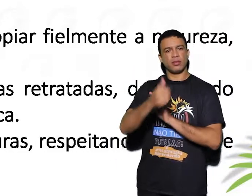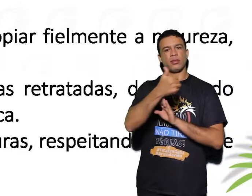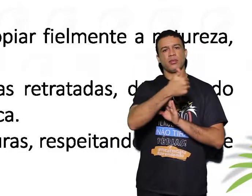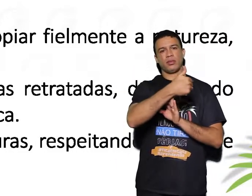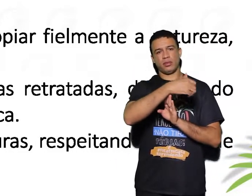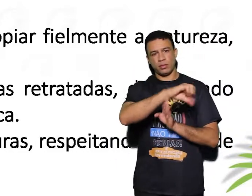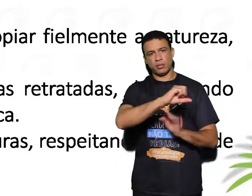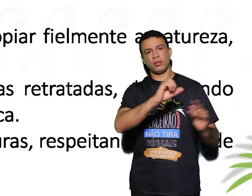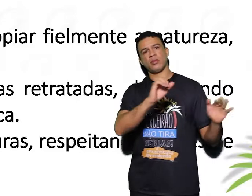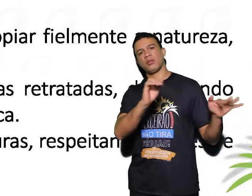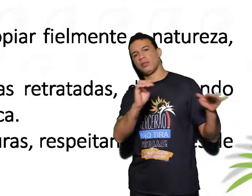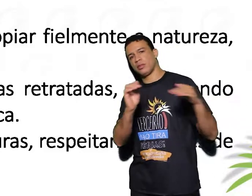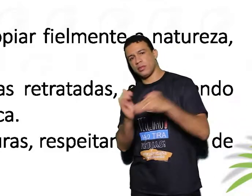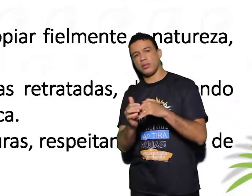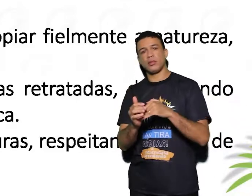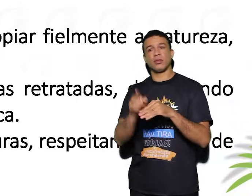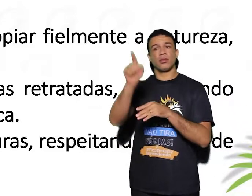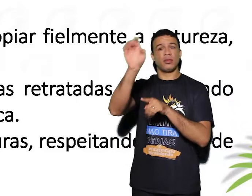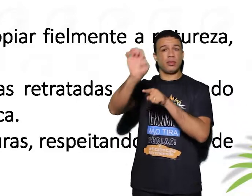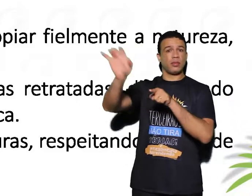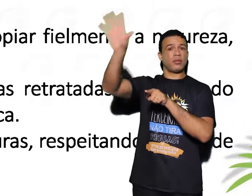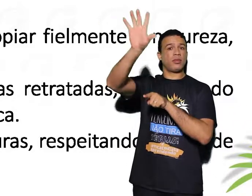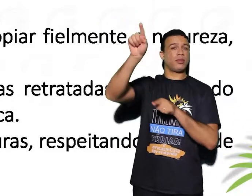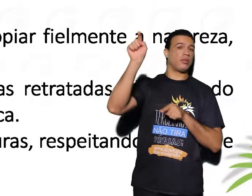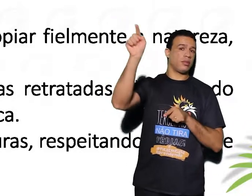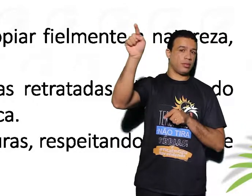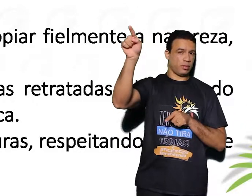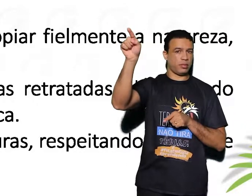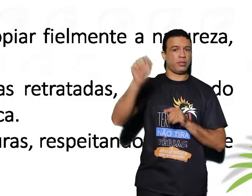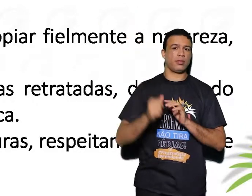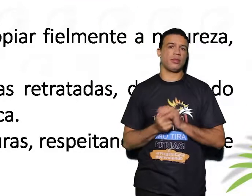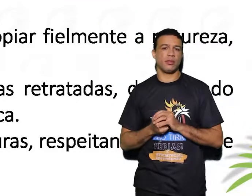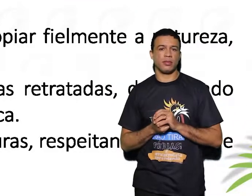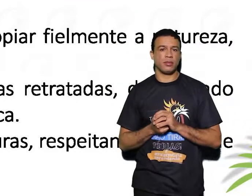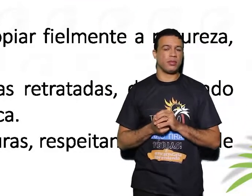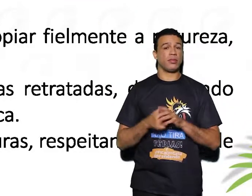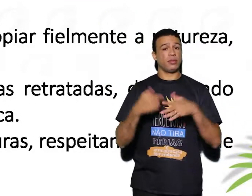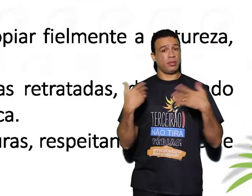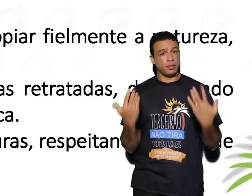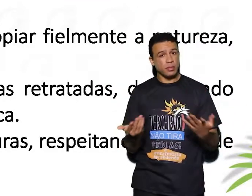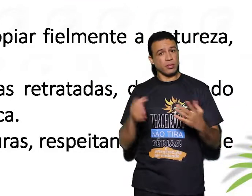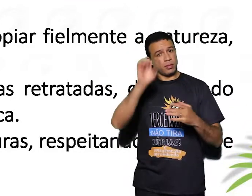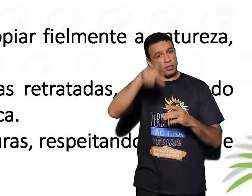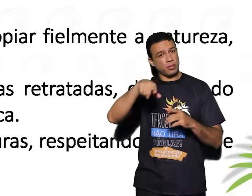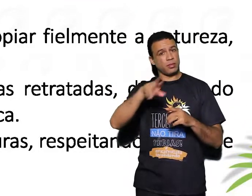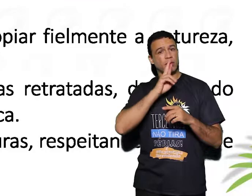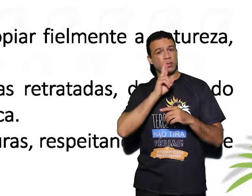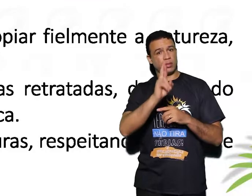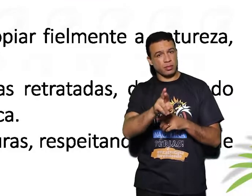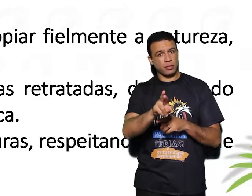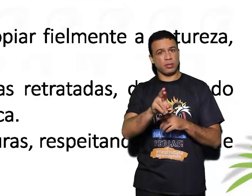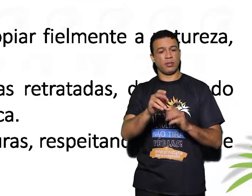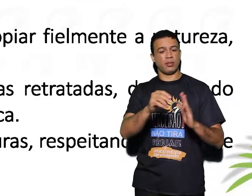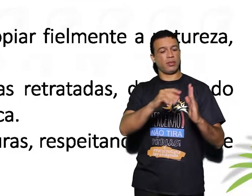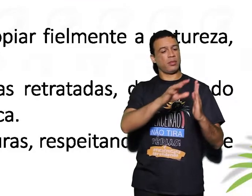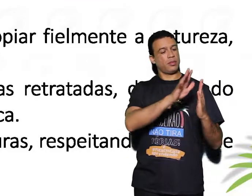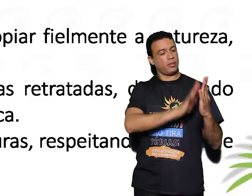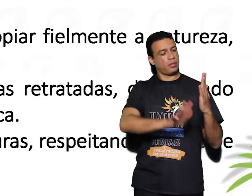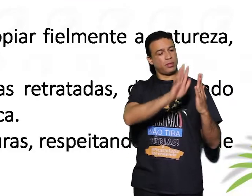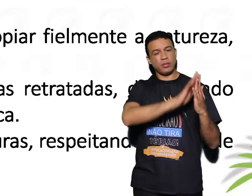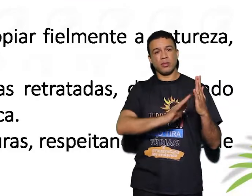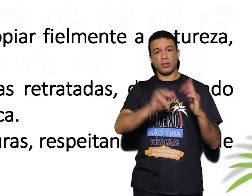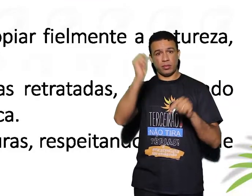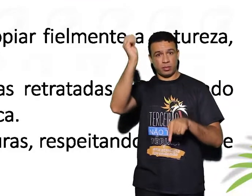XIX, e que já vinha da Europa. Nossa resposta? Libertar a arte brasileira das normas acadêmicas europeias, valorizando